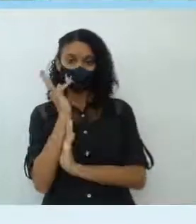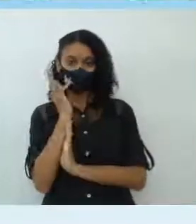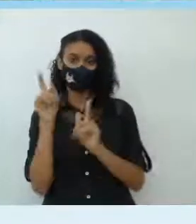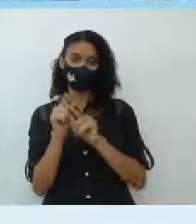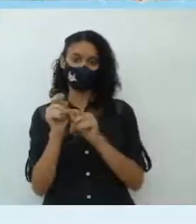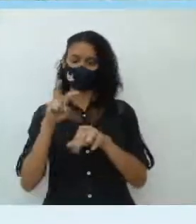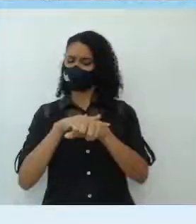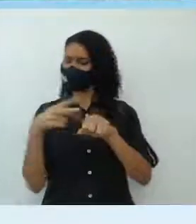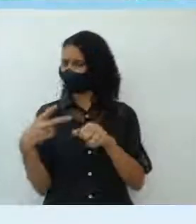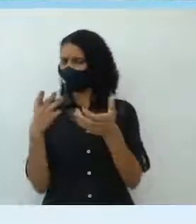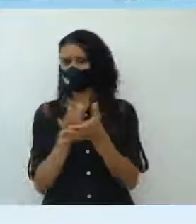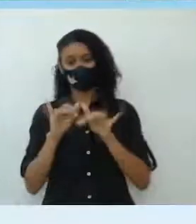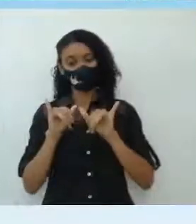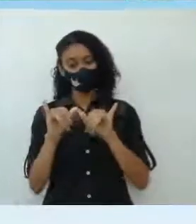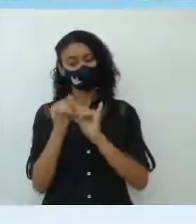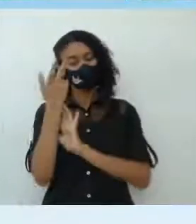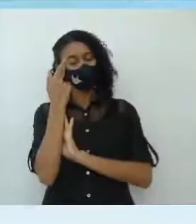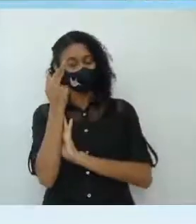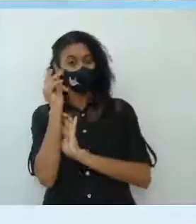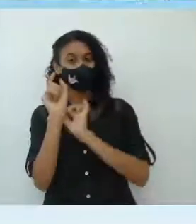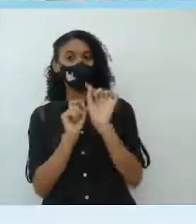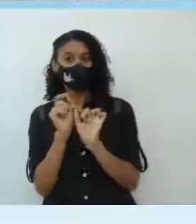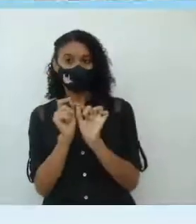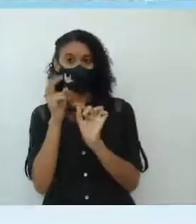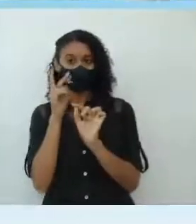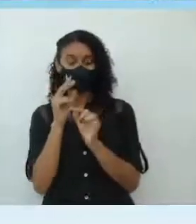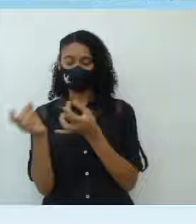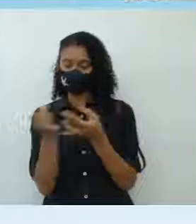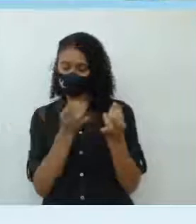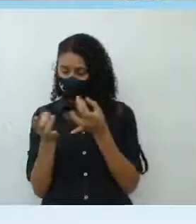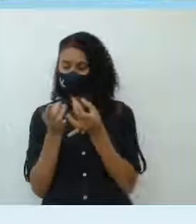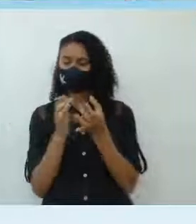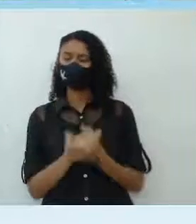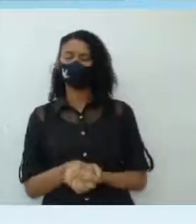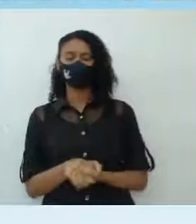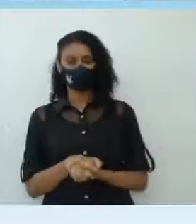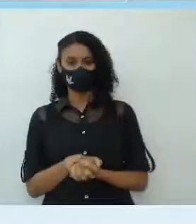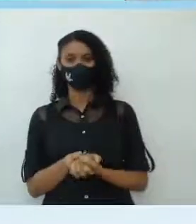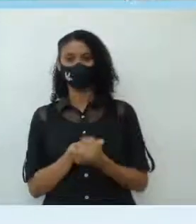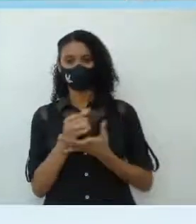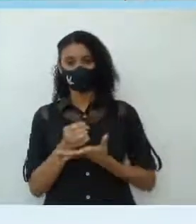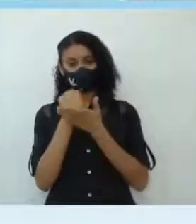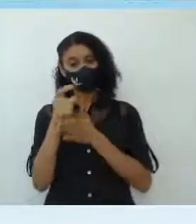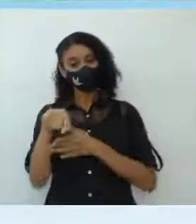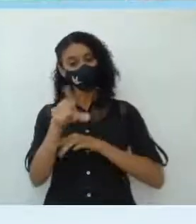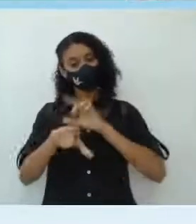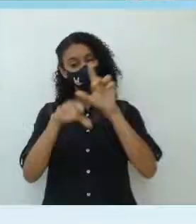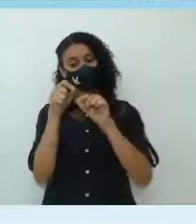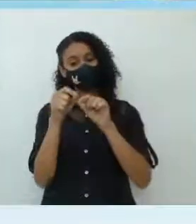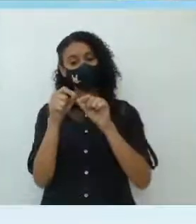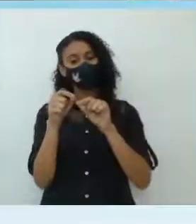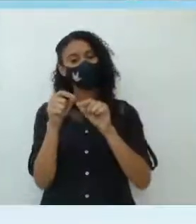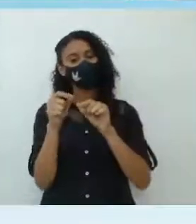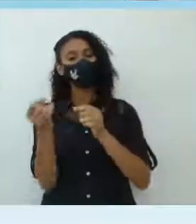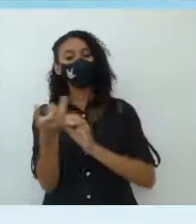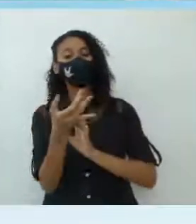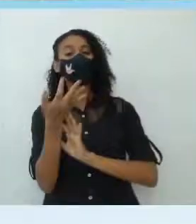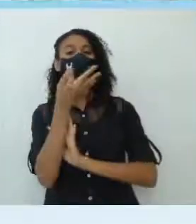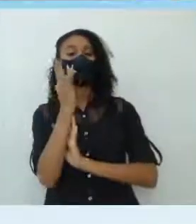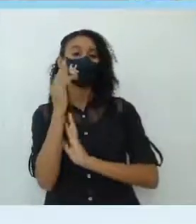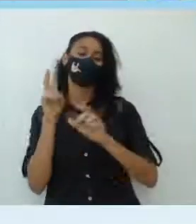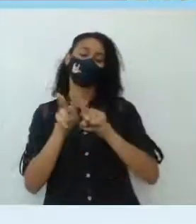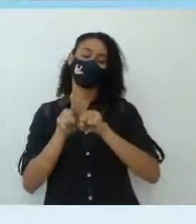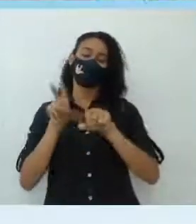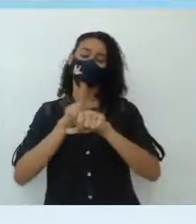no supermercado, é normal que o vendedor ajude você a escolher o tanto de fruta ou